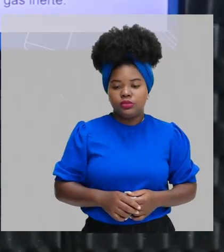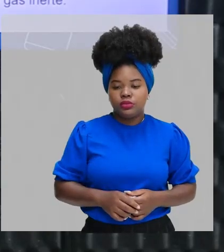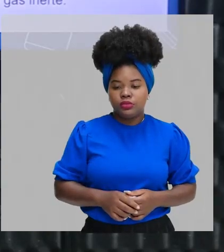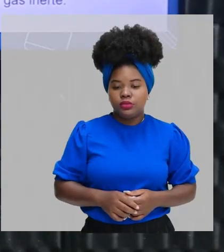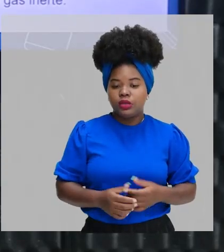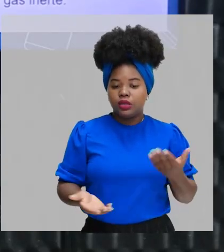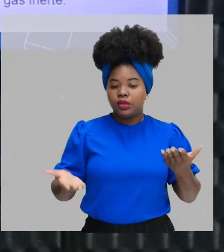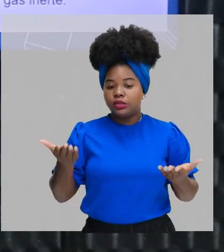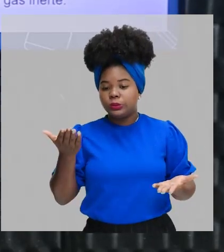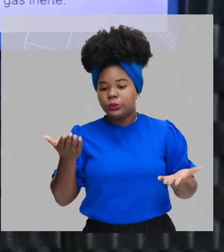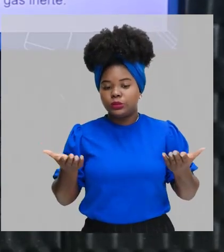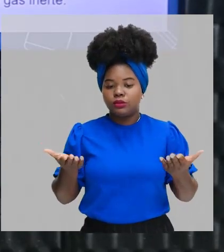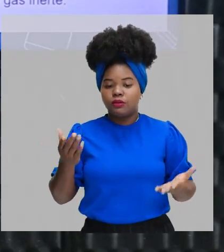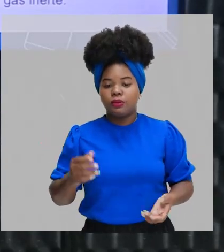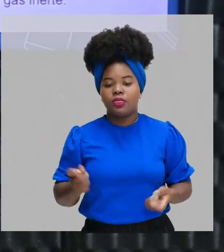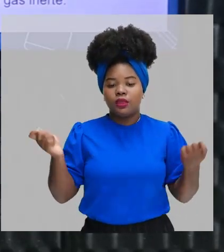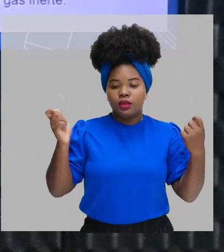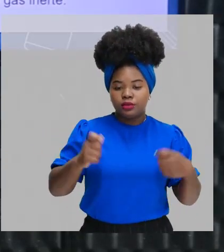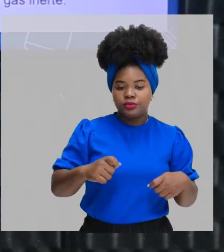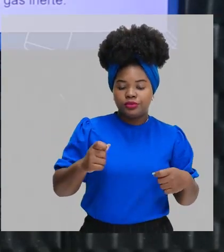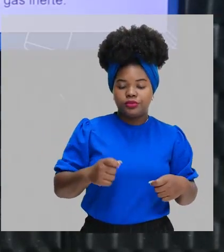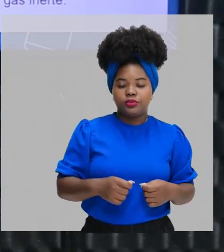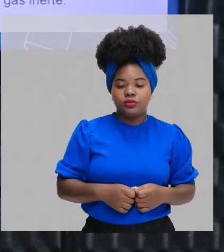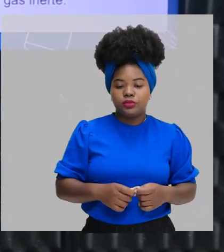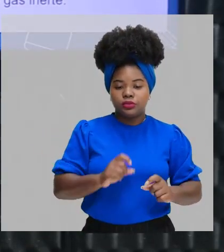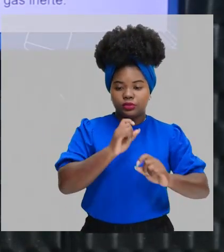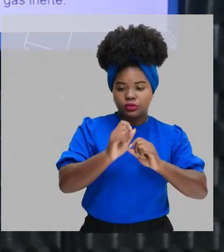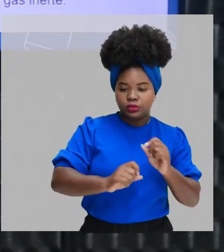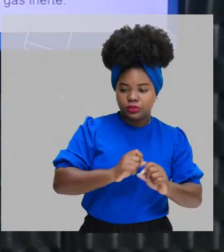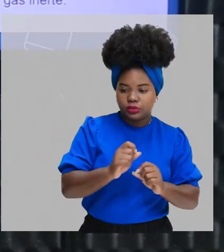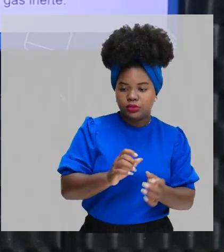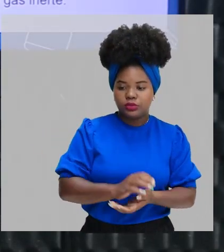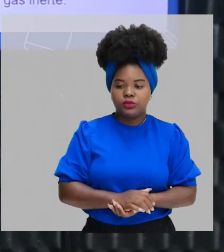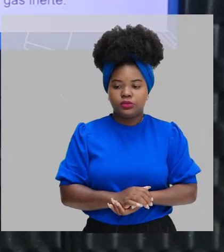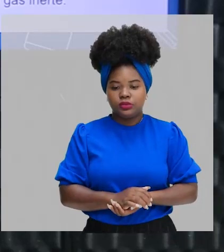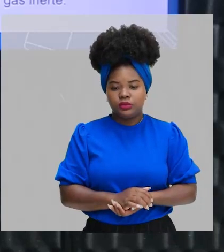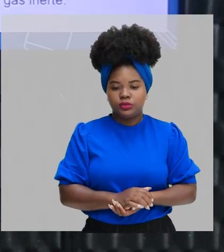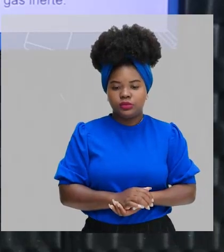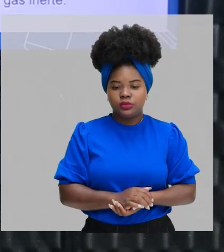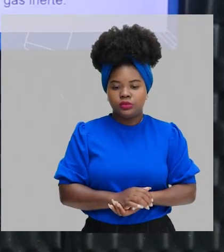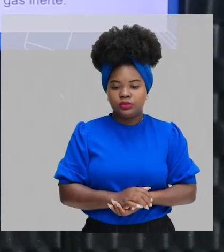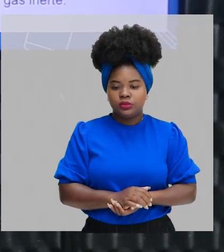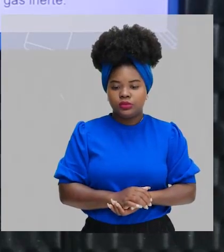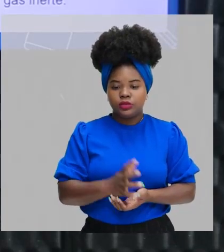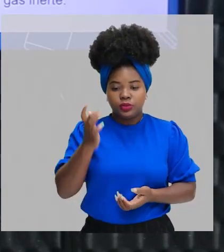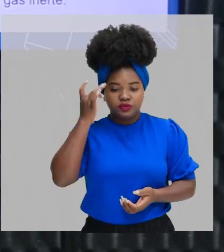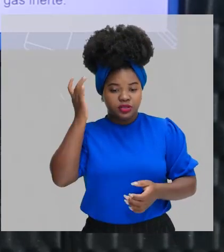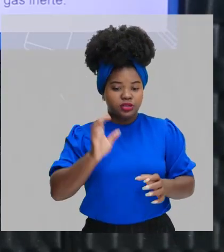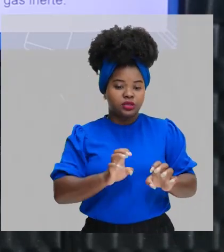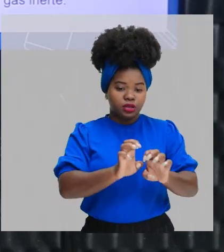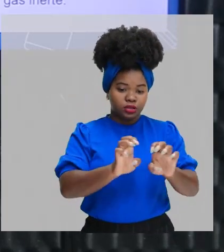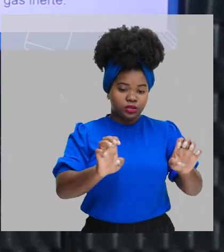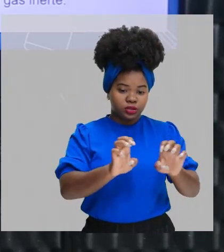Essa proporção ela vai facilitar, né, de forma extraordinária, né, os cálculos,